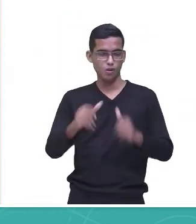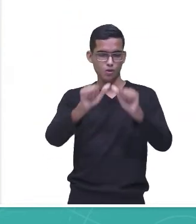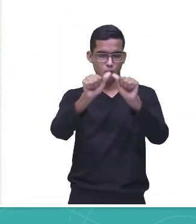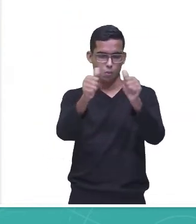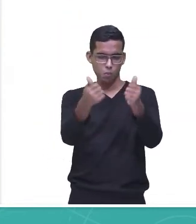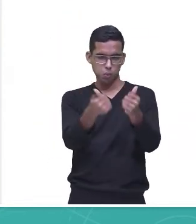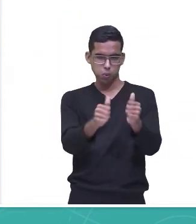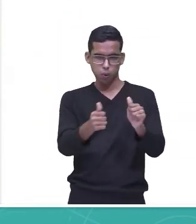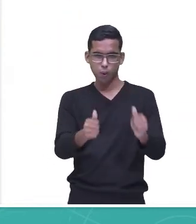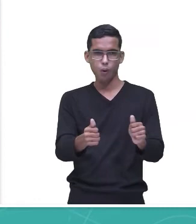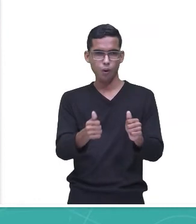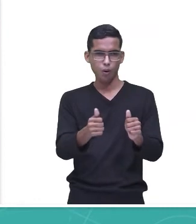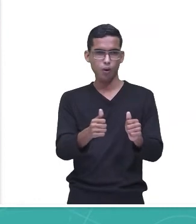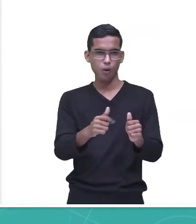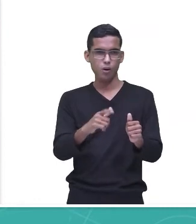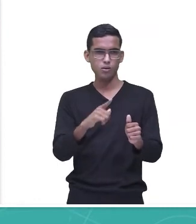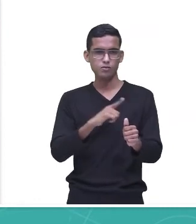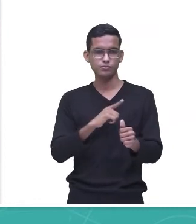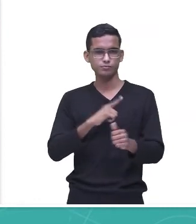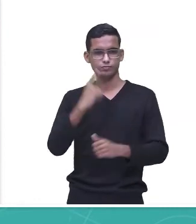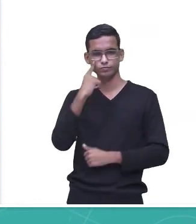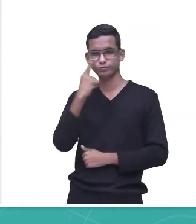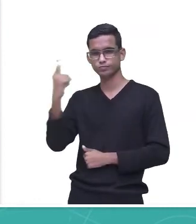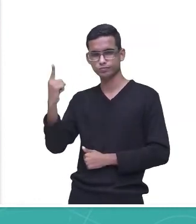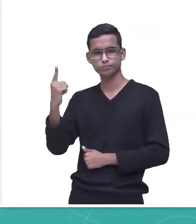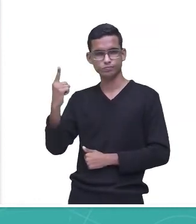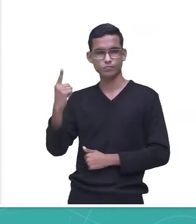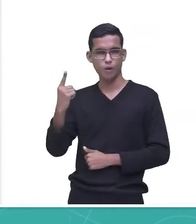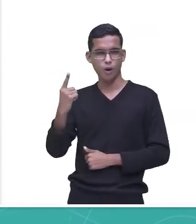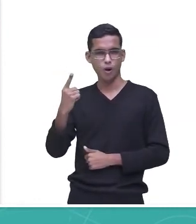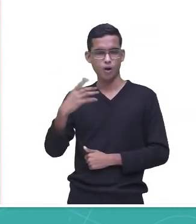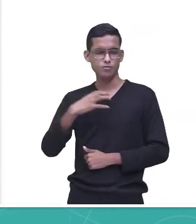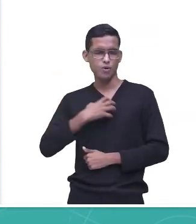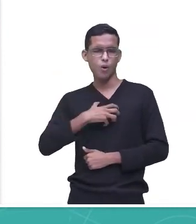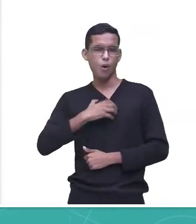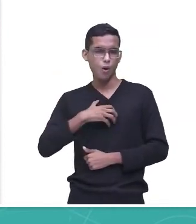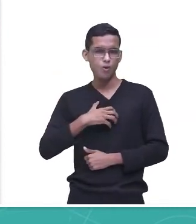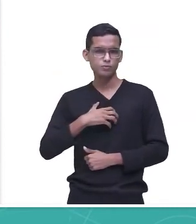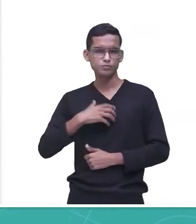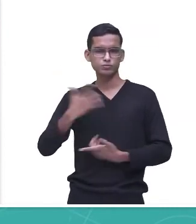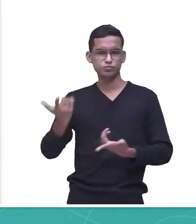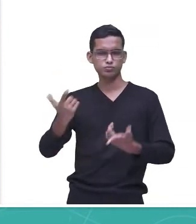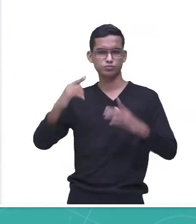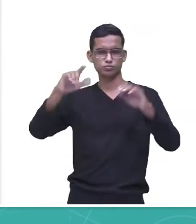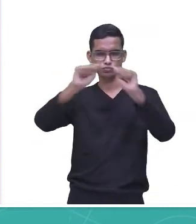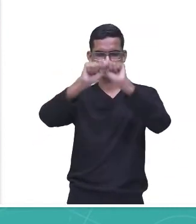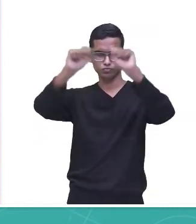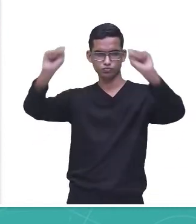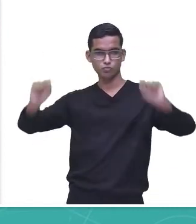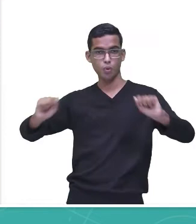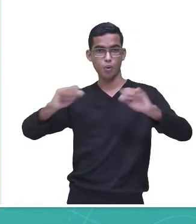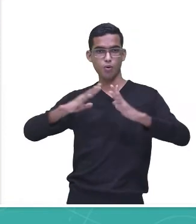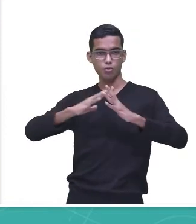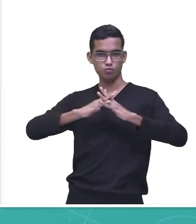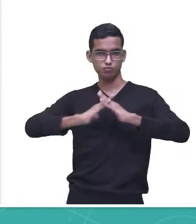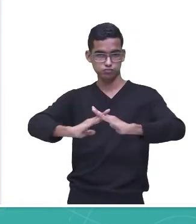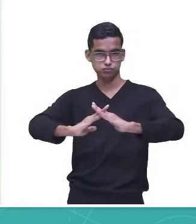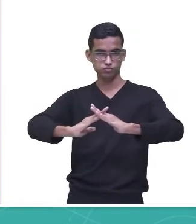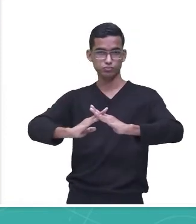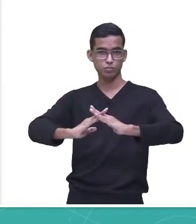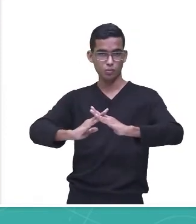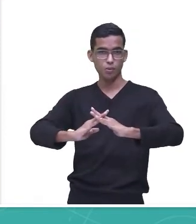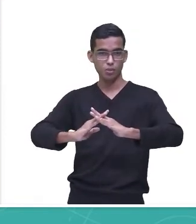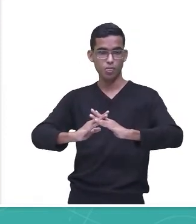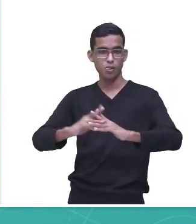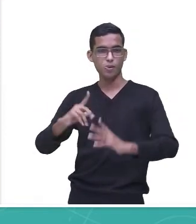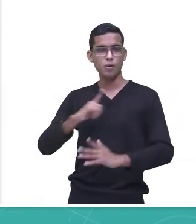verticais, ou seja, elas são muito compridas, aqui na fachada da igreja. Aqui nós temos um tímpano também, só